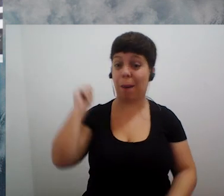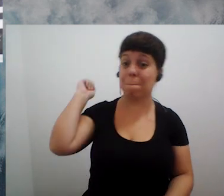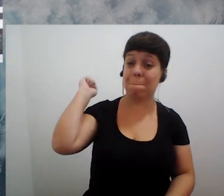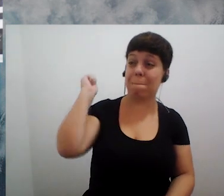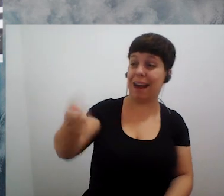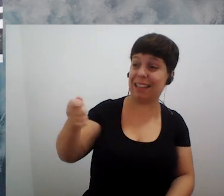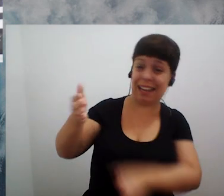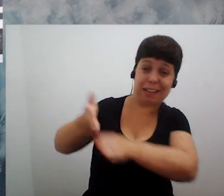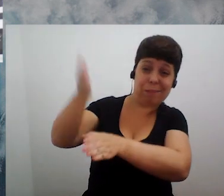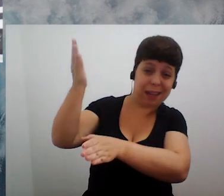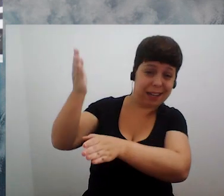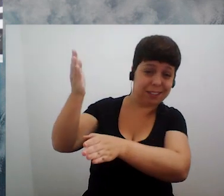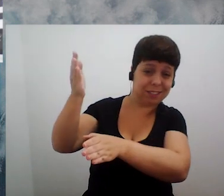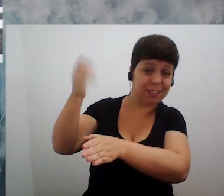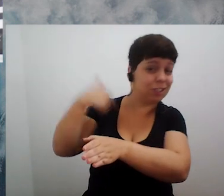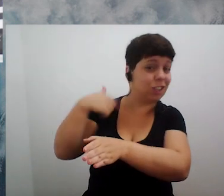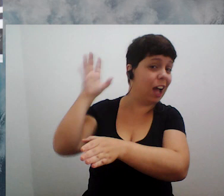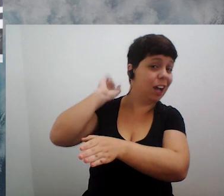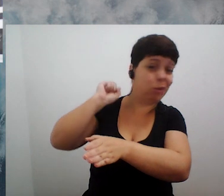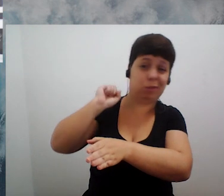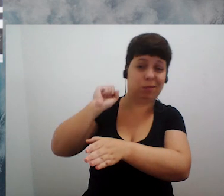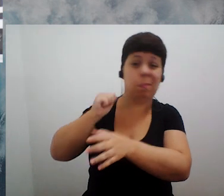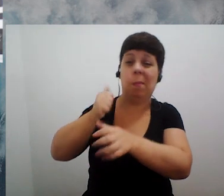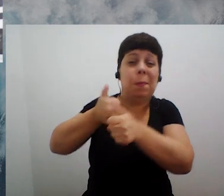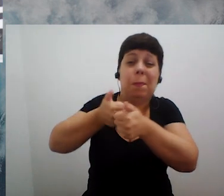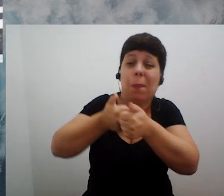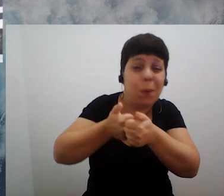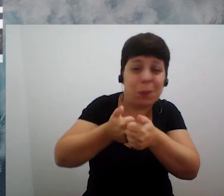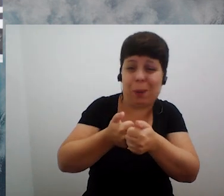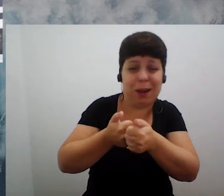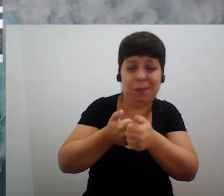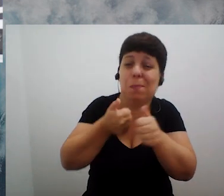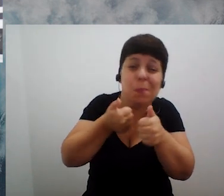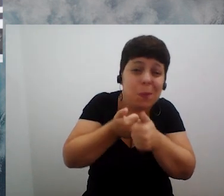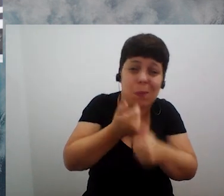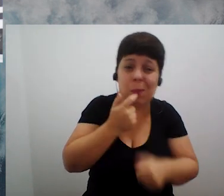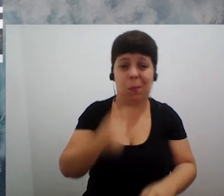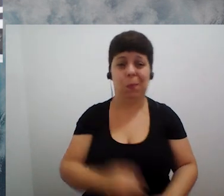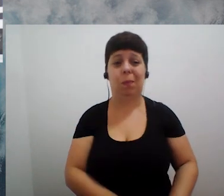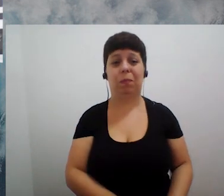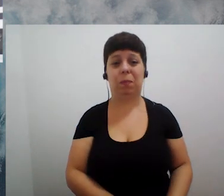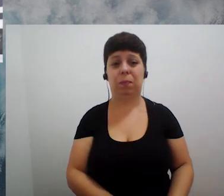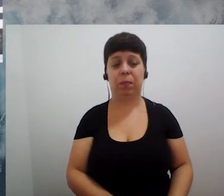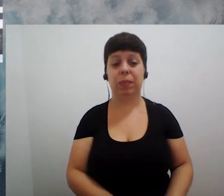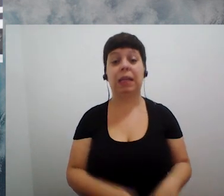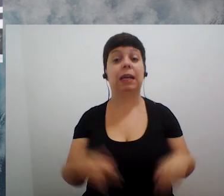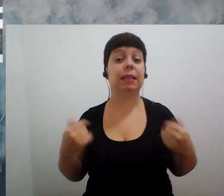Aqui é assim, o cara deu uma martelada ali na parede dele aqui e me acorda. Porque é muito colado de casa